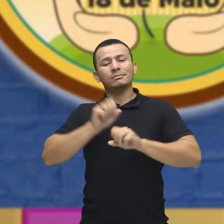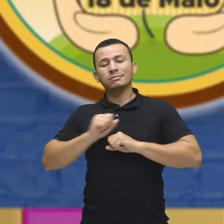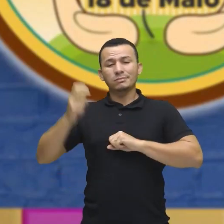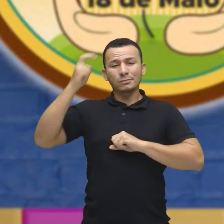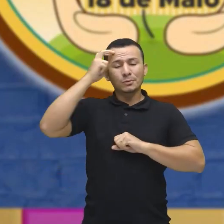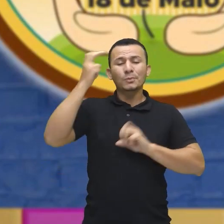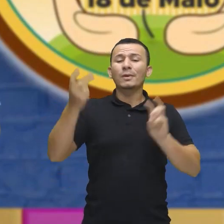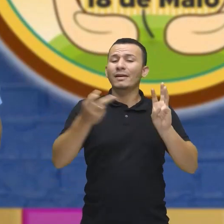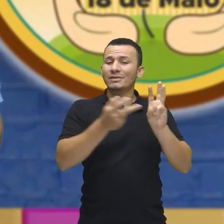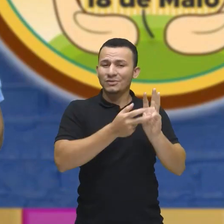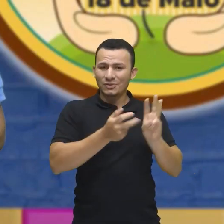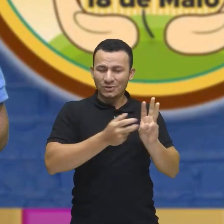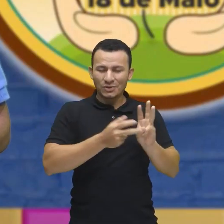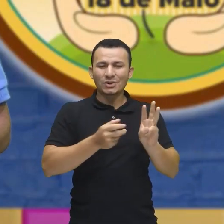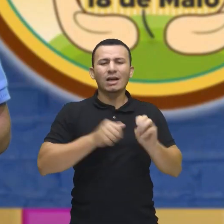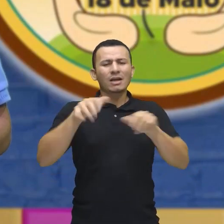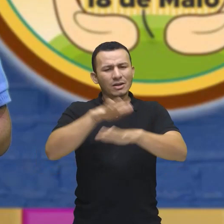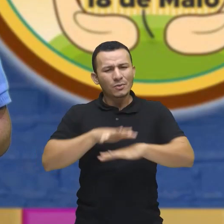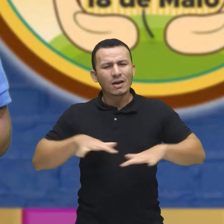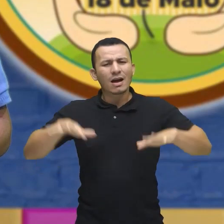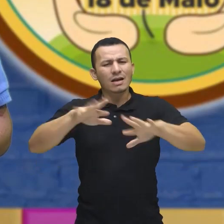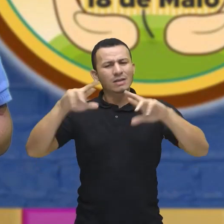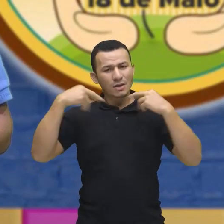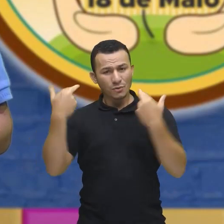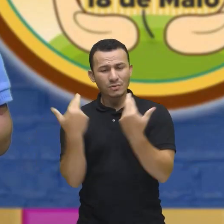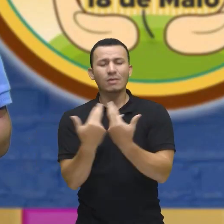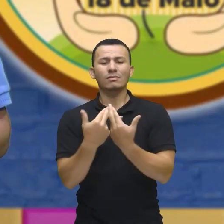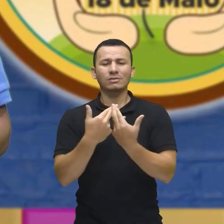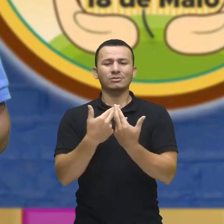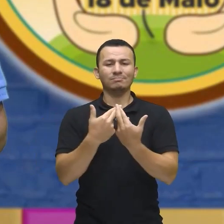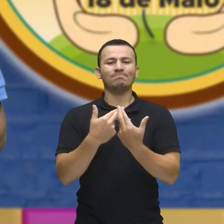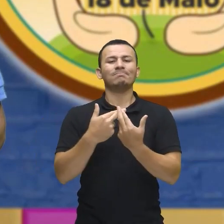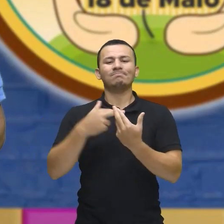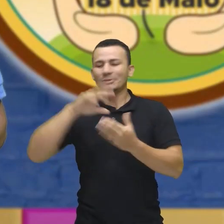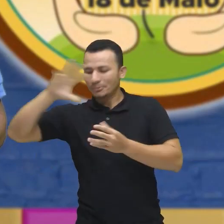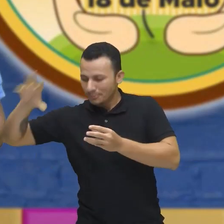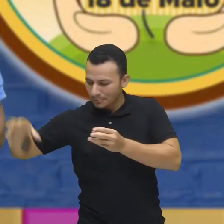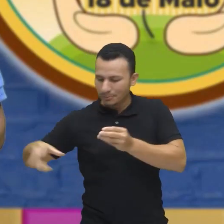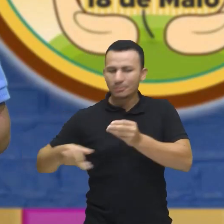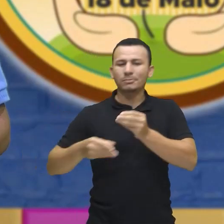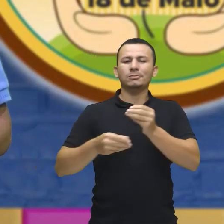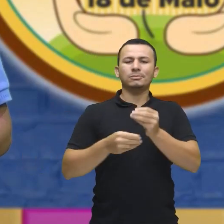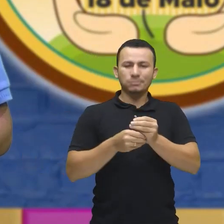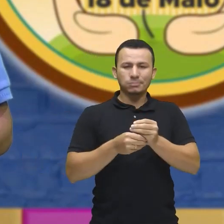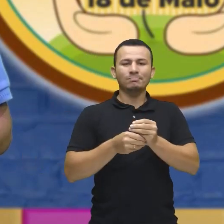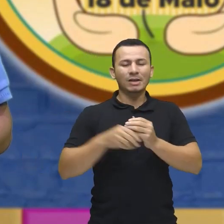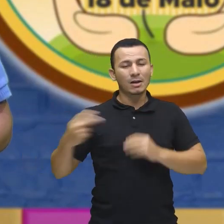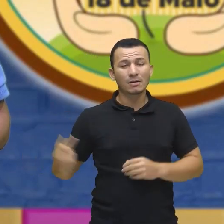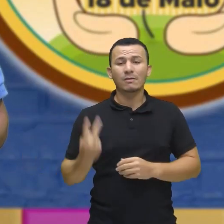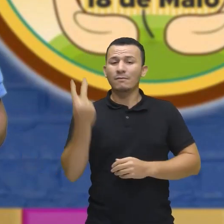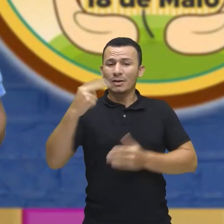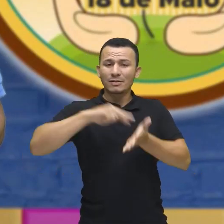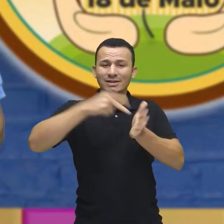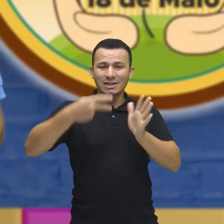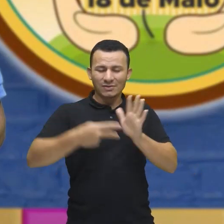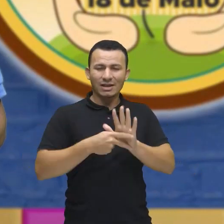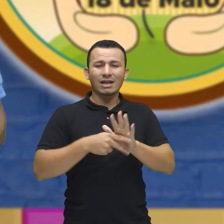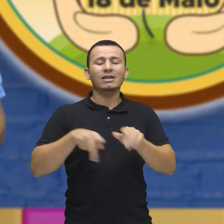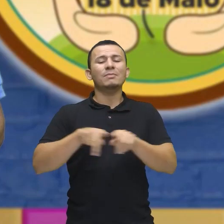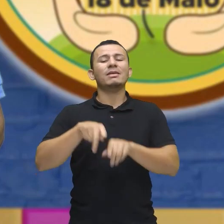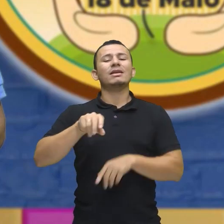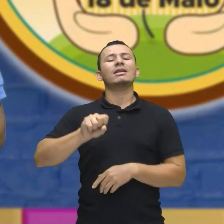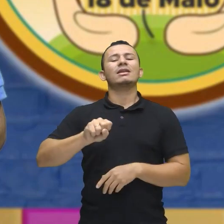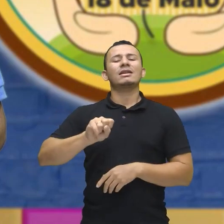Os rituais indígenas foram agregados, foram ali sendo valorizados. A sinhazinha do boi,